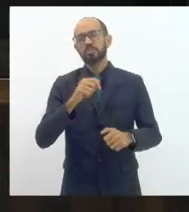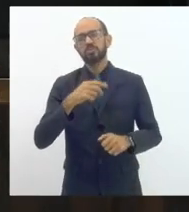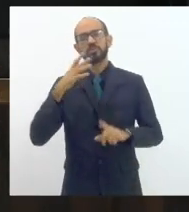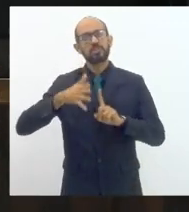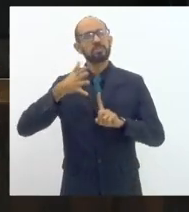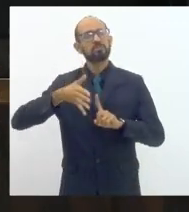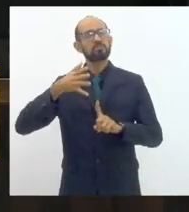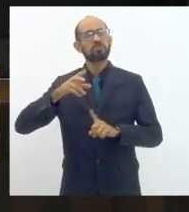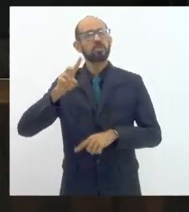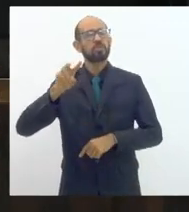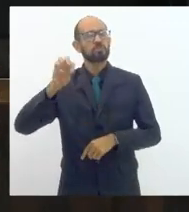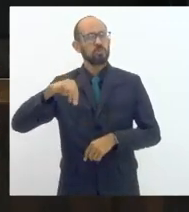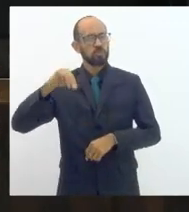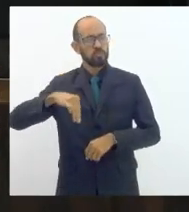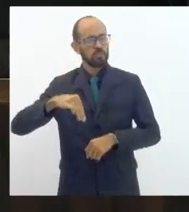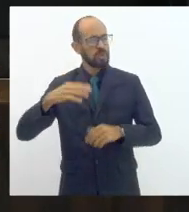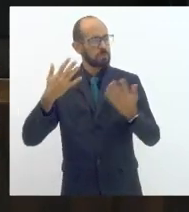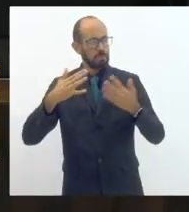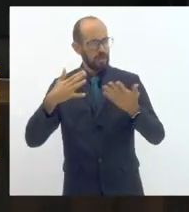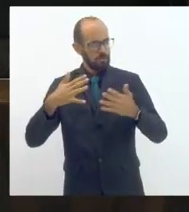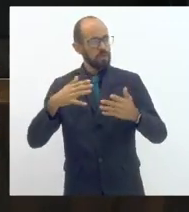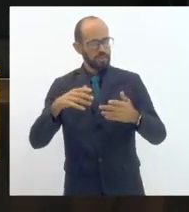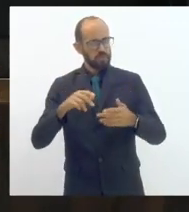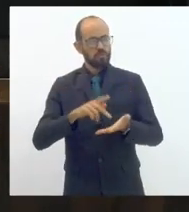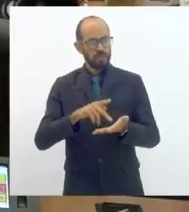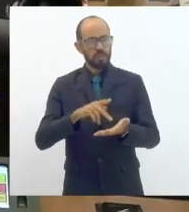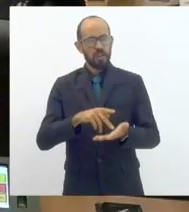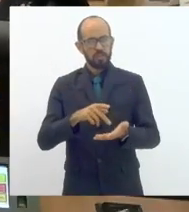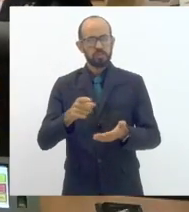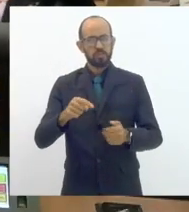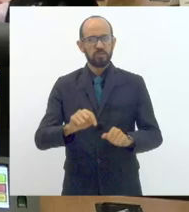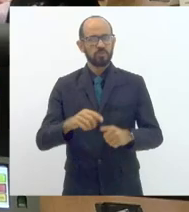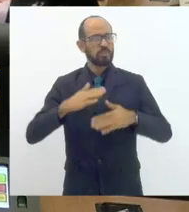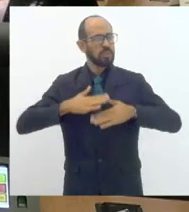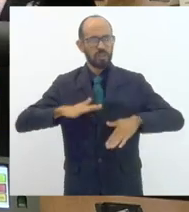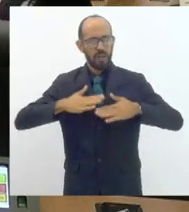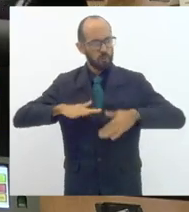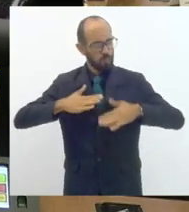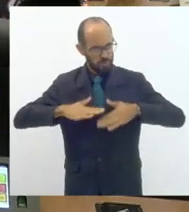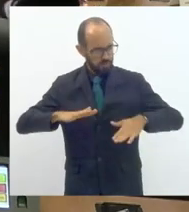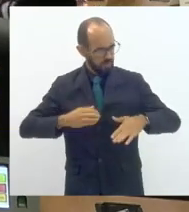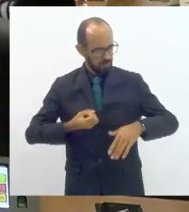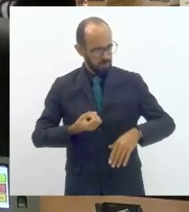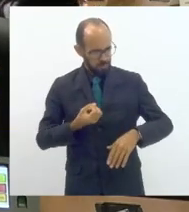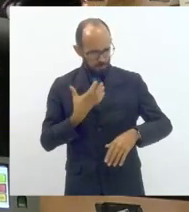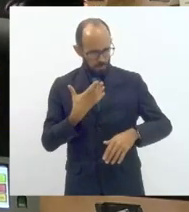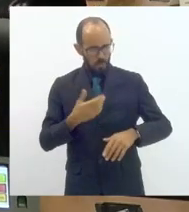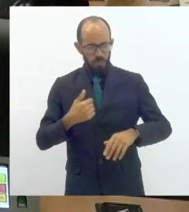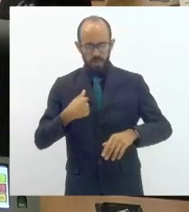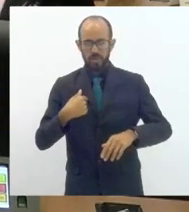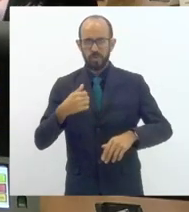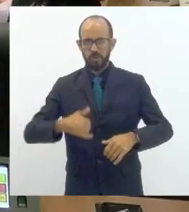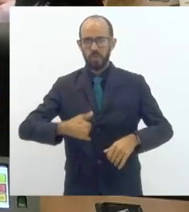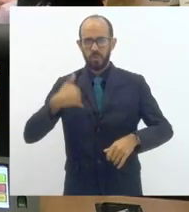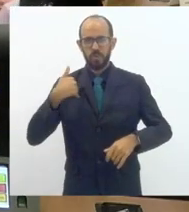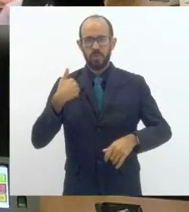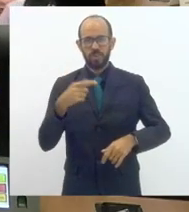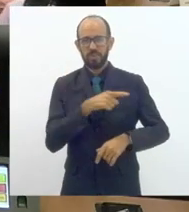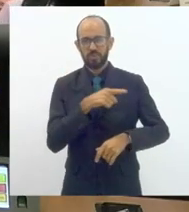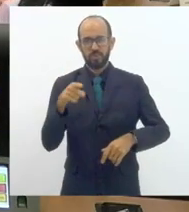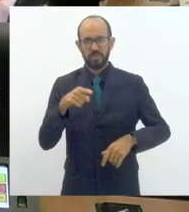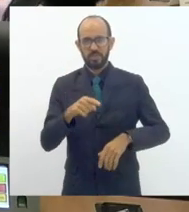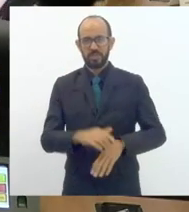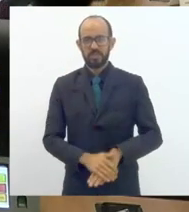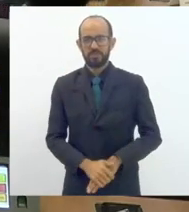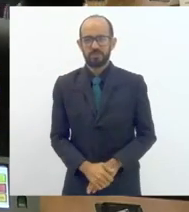fala. Então, vocês estão de muito parabéns. Fiquem tranquilos, estão mandando muito bem, eu estou bastante orgulhosa. Vamos